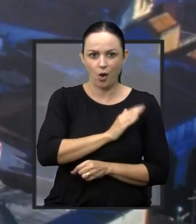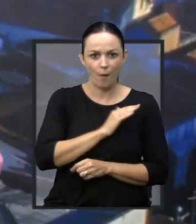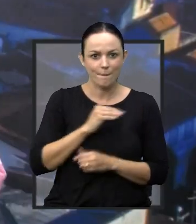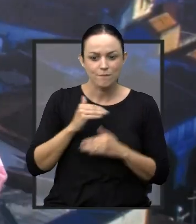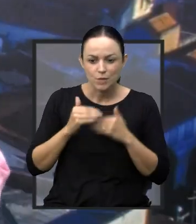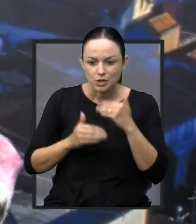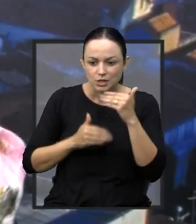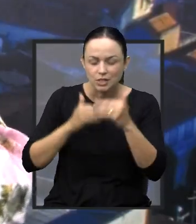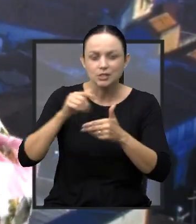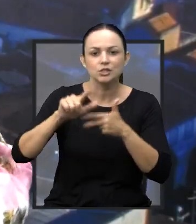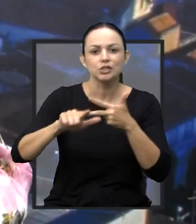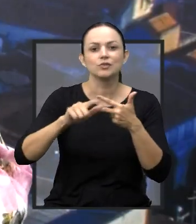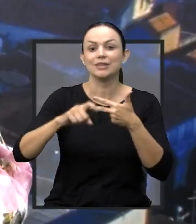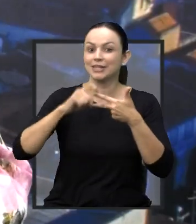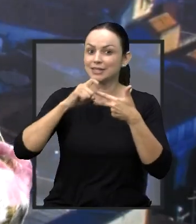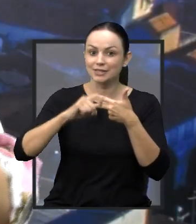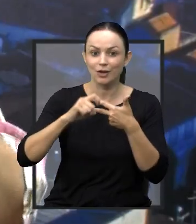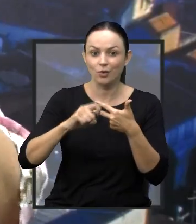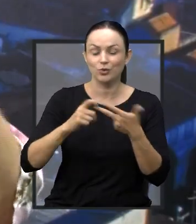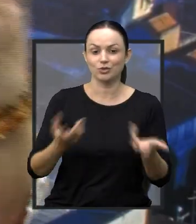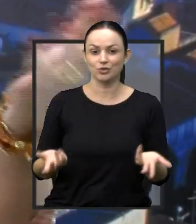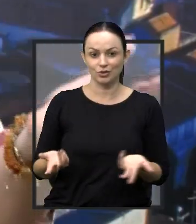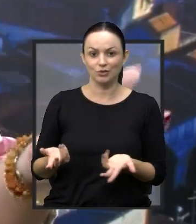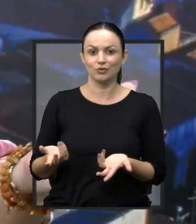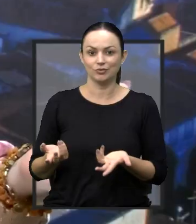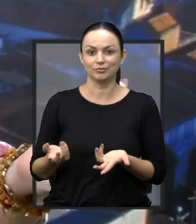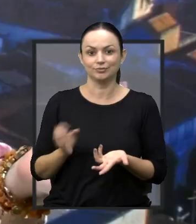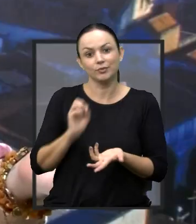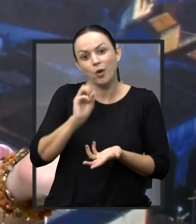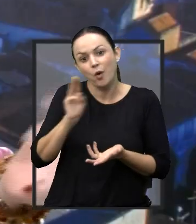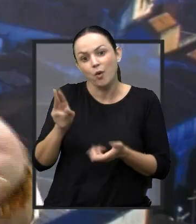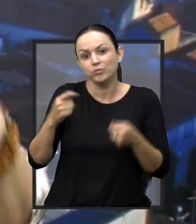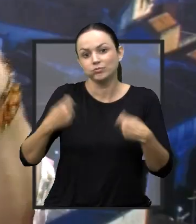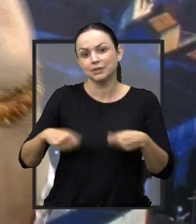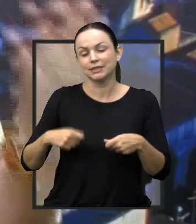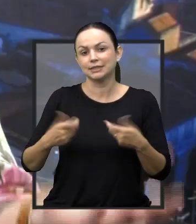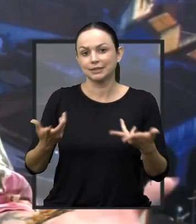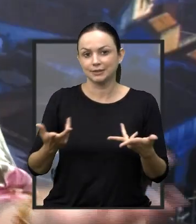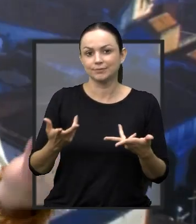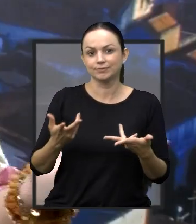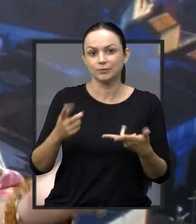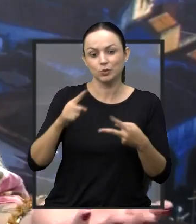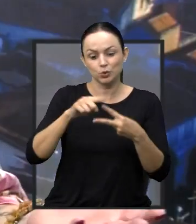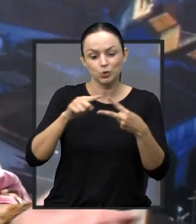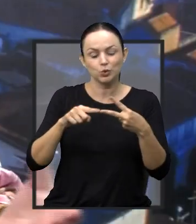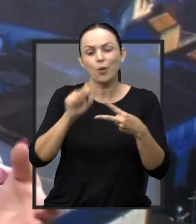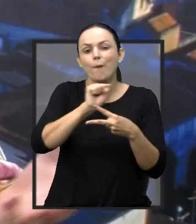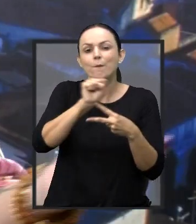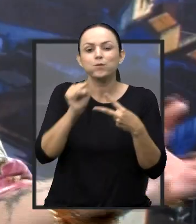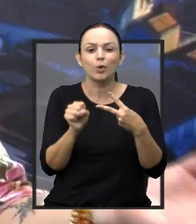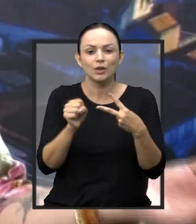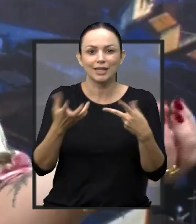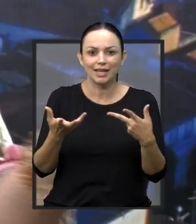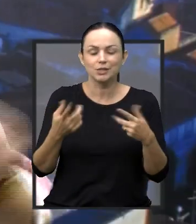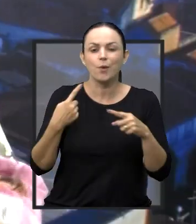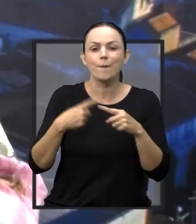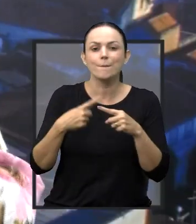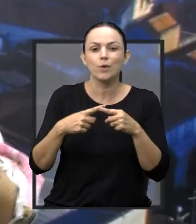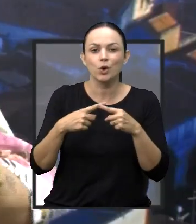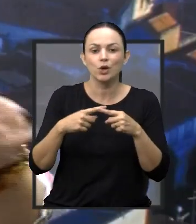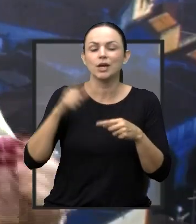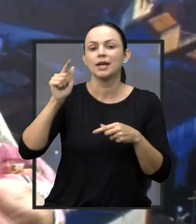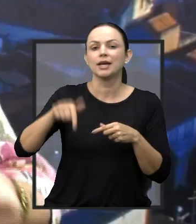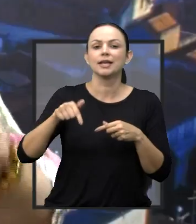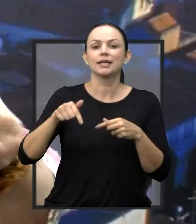legislativo, o coração do processo executivo, ou pelo menos deveriam ser, né, dos dois poderes, porque os